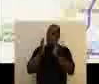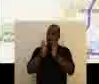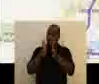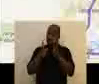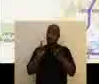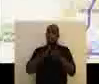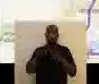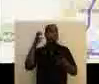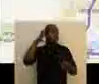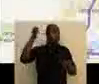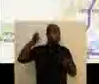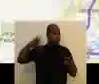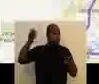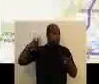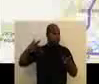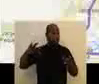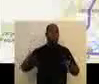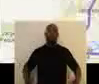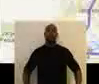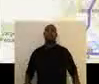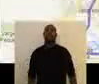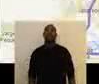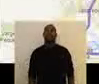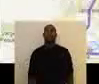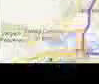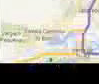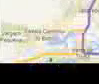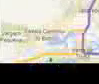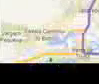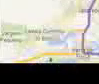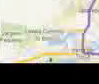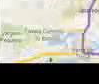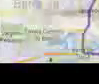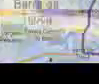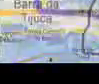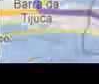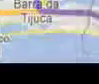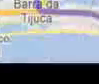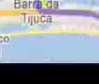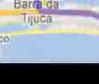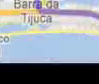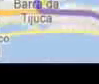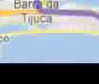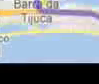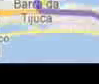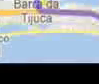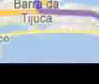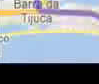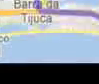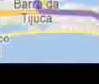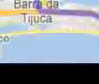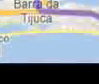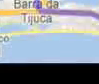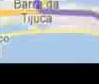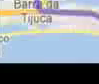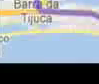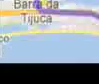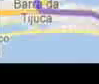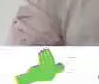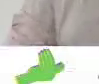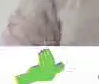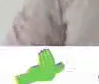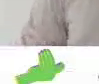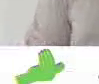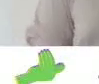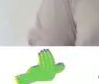E depois a nação. Mobilizar mente, despertar sociedade, ensinando e vivendo a Oficina de Libras, Rocinha. Jadson